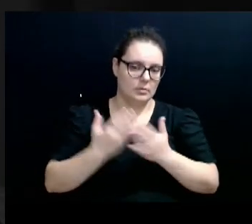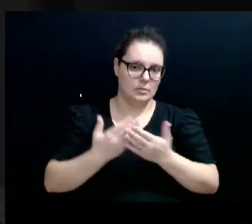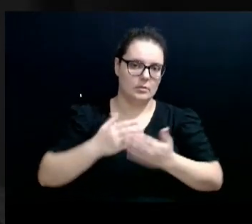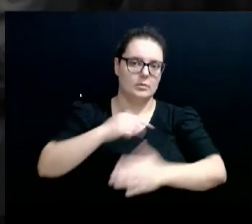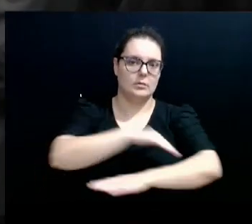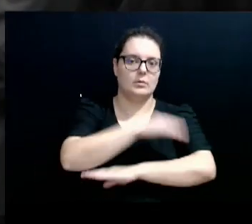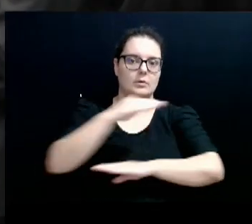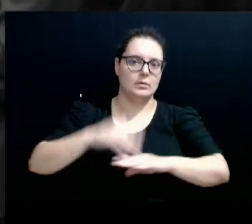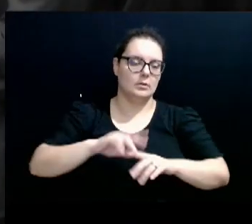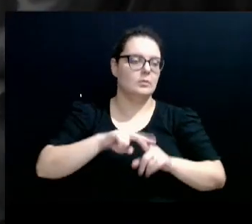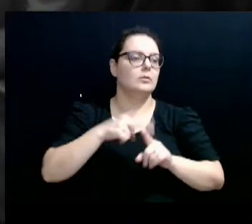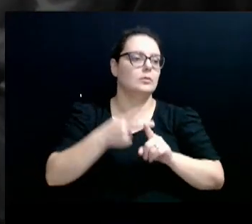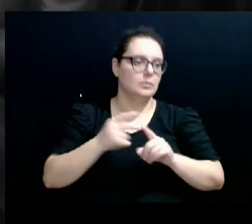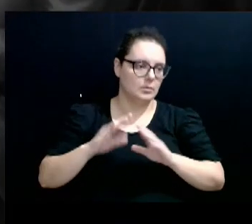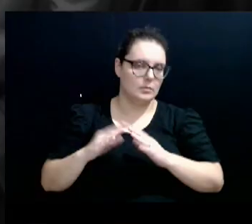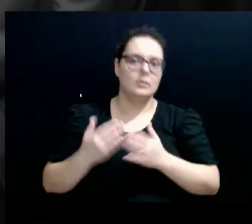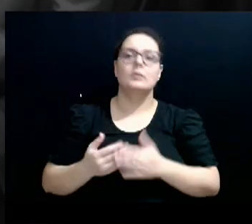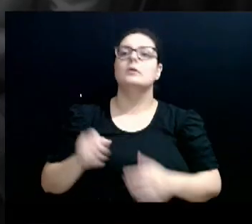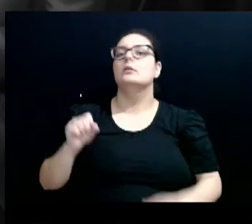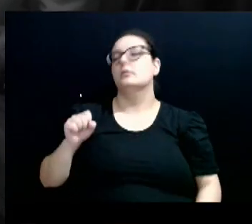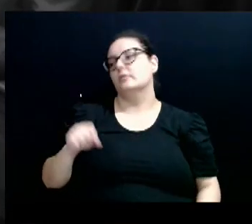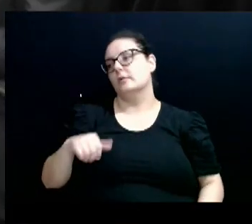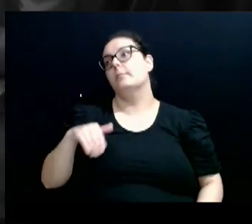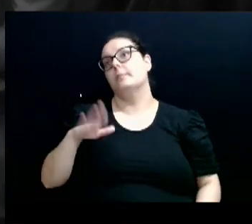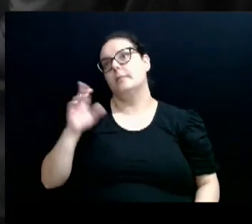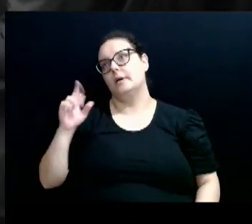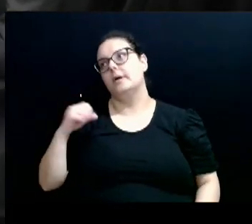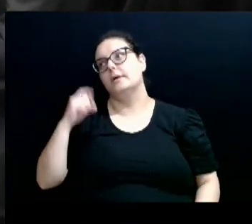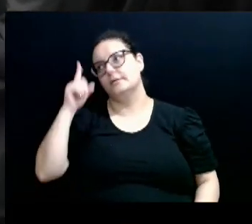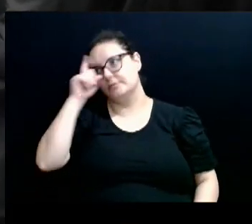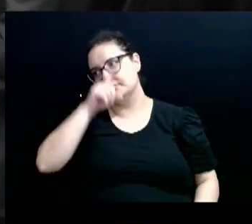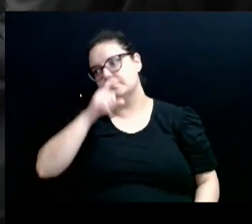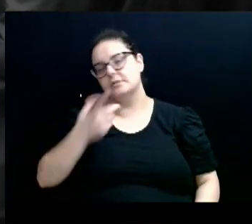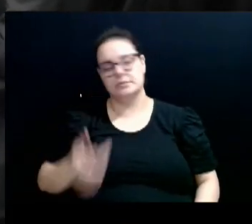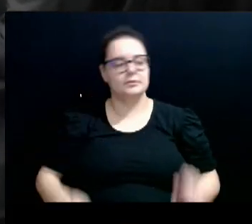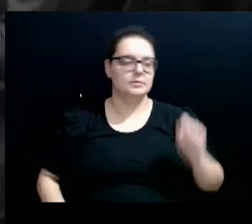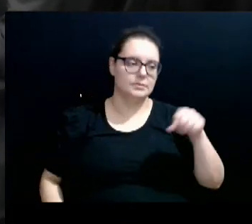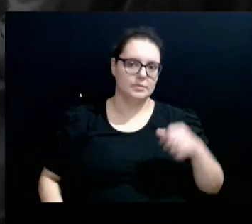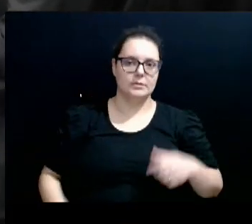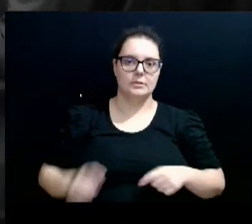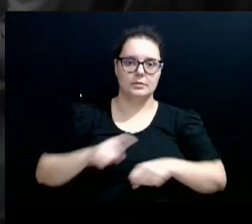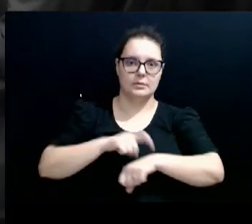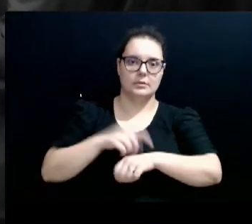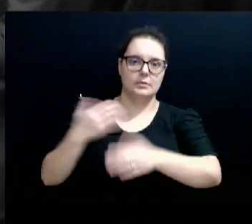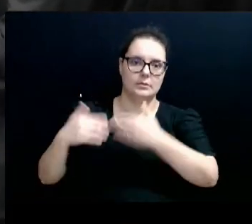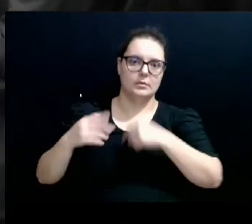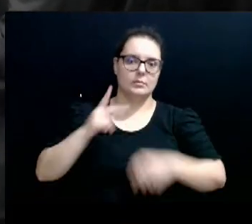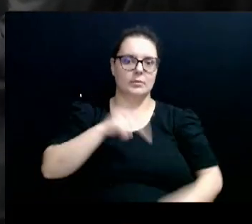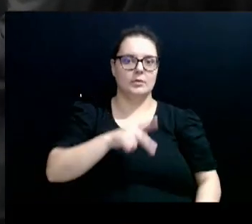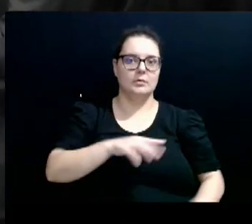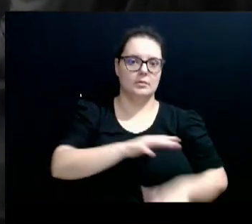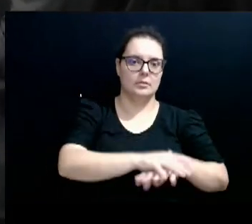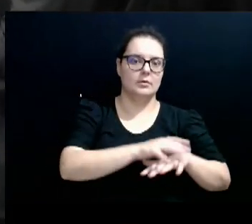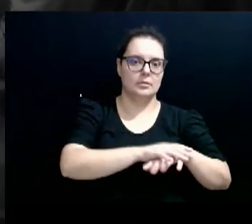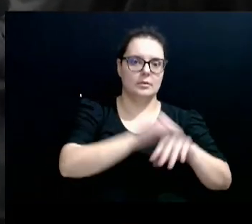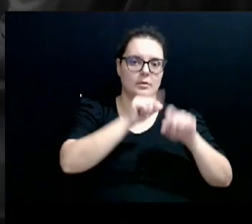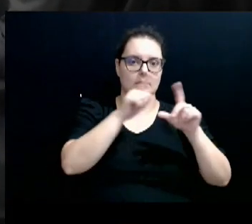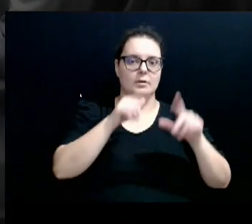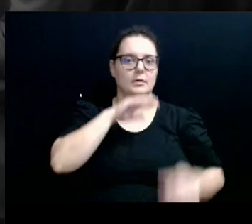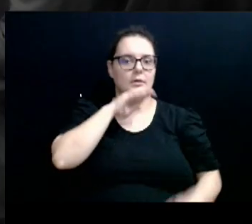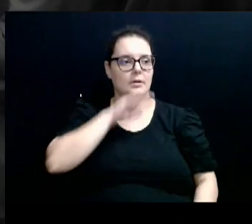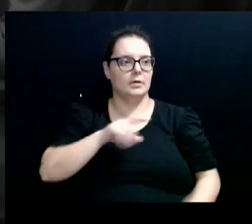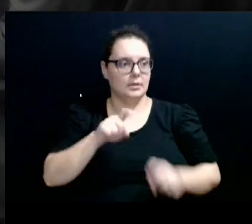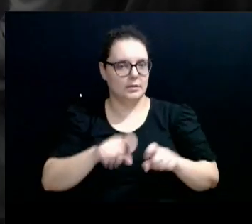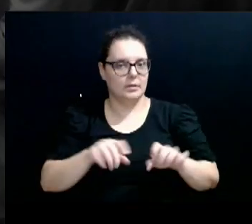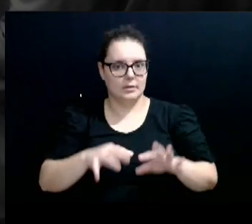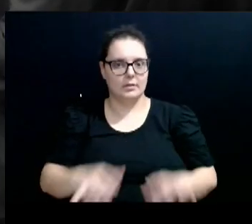escola. Aí ficou mais complicado, né? Na minha época... Professor de matemática de manhã, à tarde é de informática. À tarde